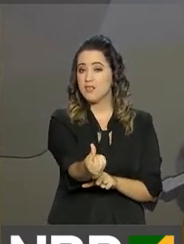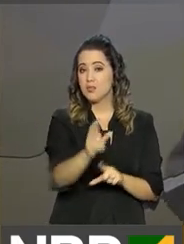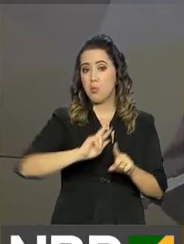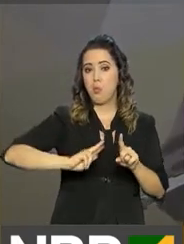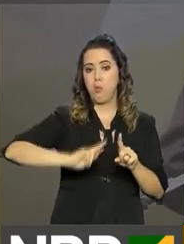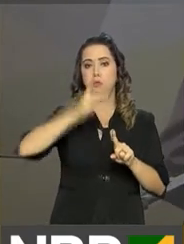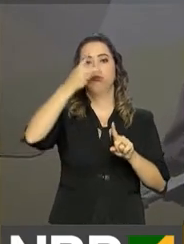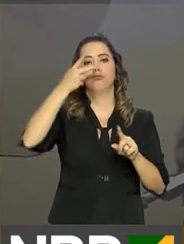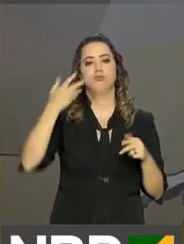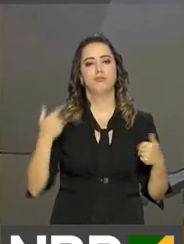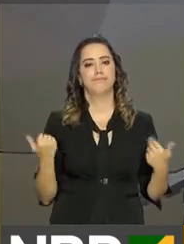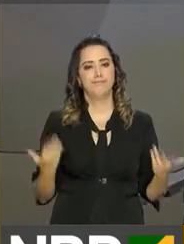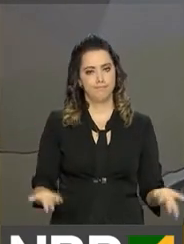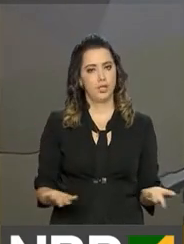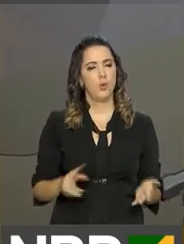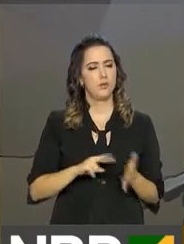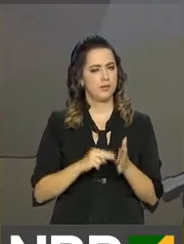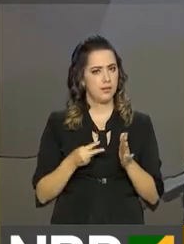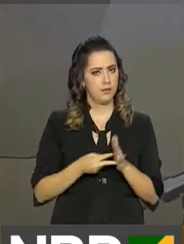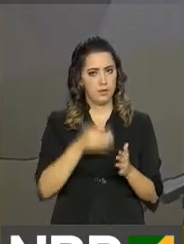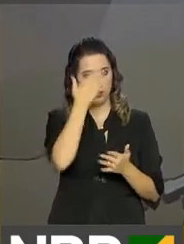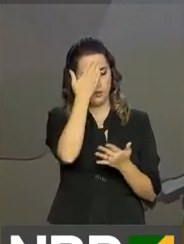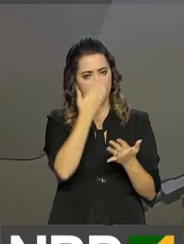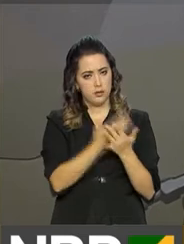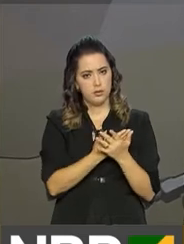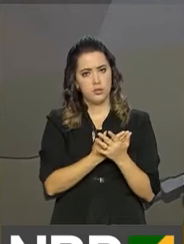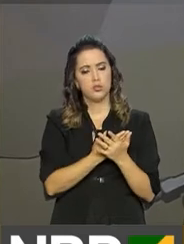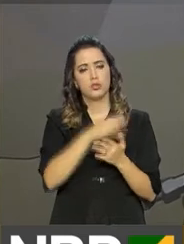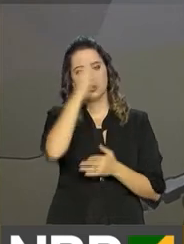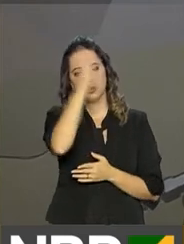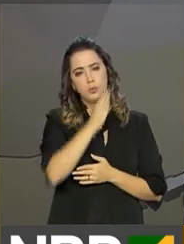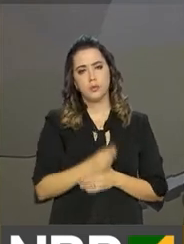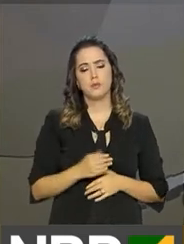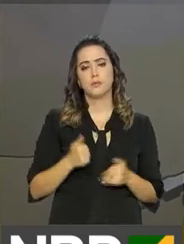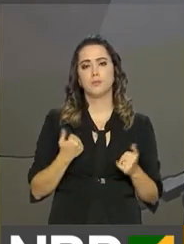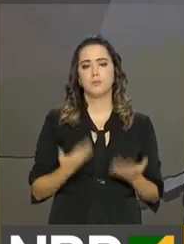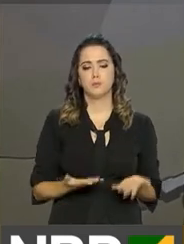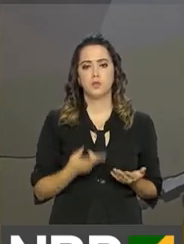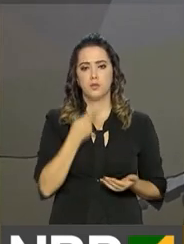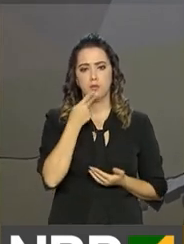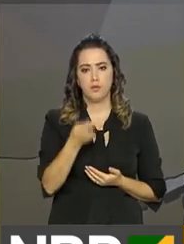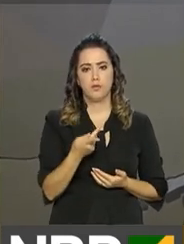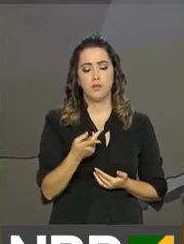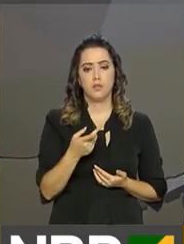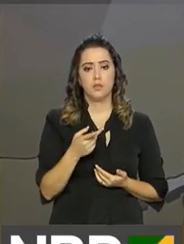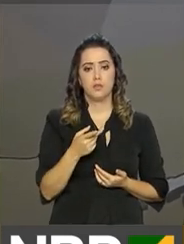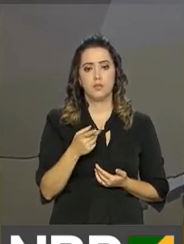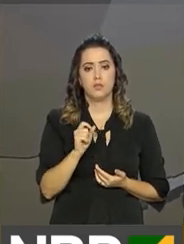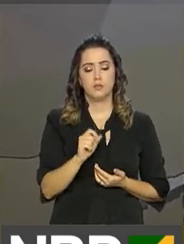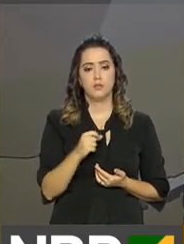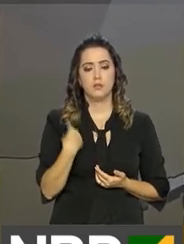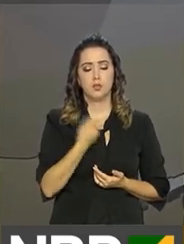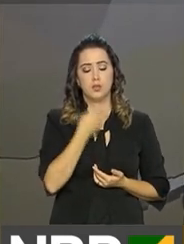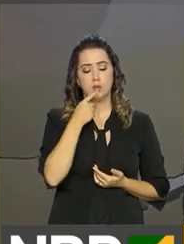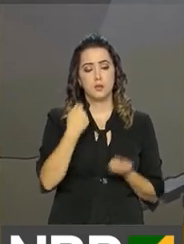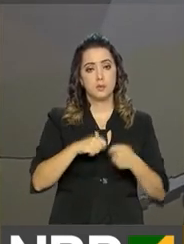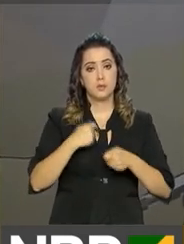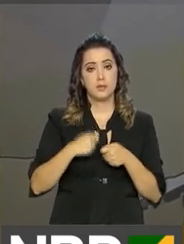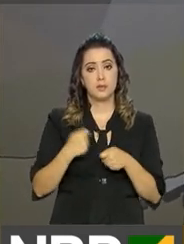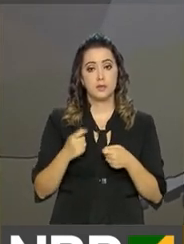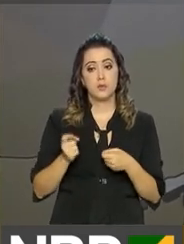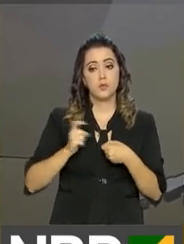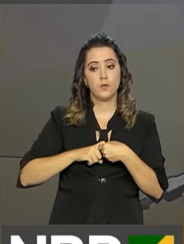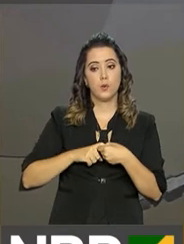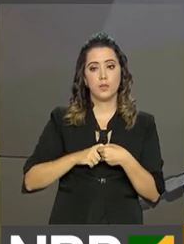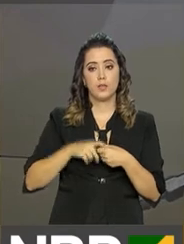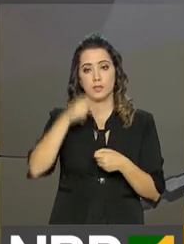a confiança no Brasil vai se restabelecendo. Por isso, quando eu falo, né, eu digo, nós precisamos restabelecer o otimismo